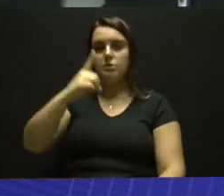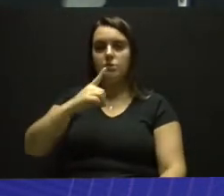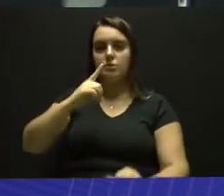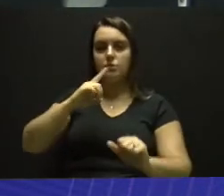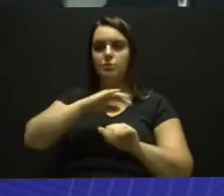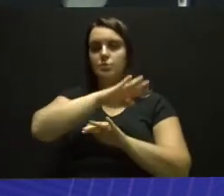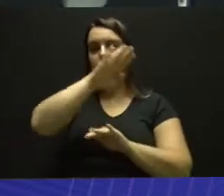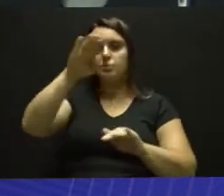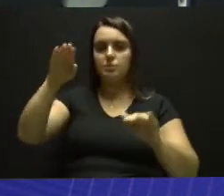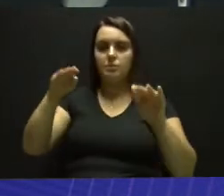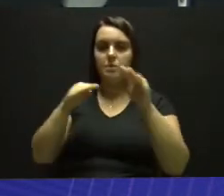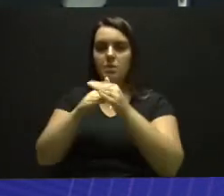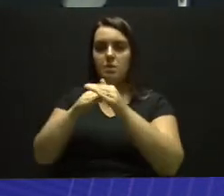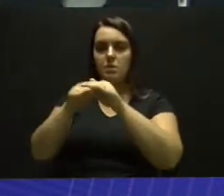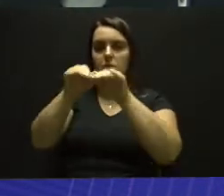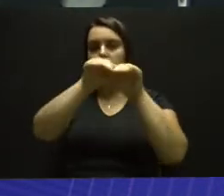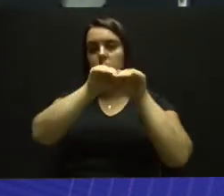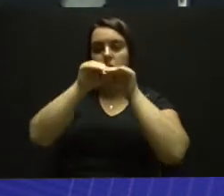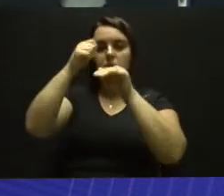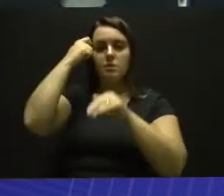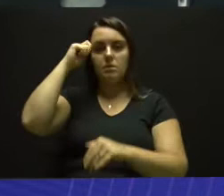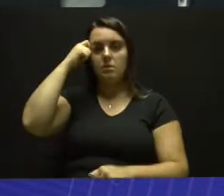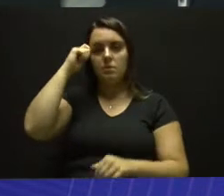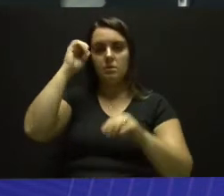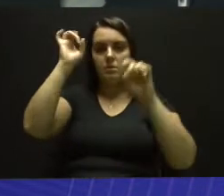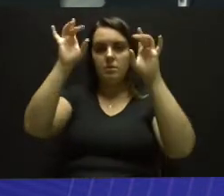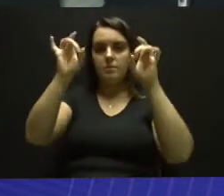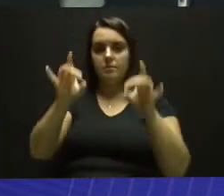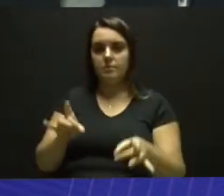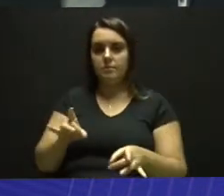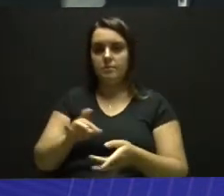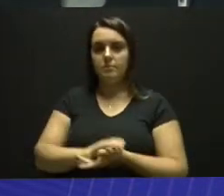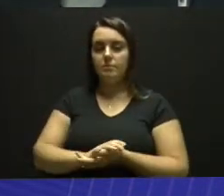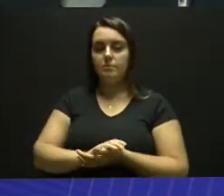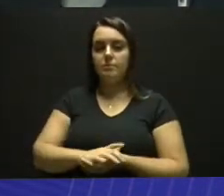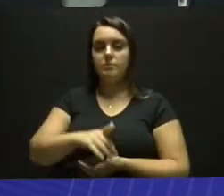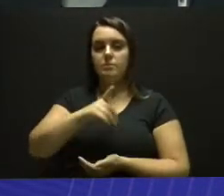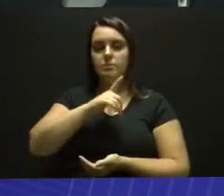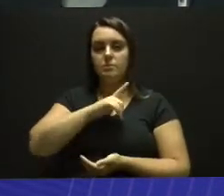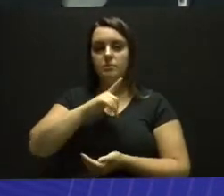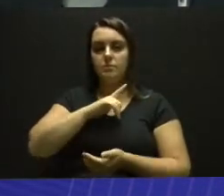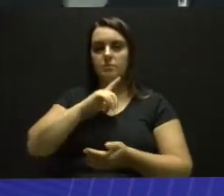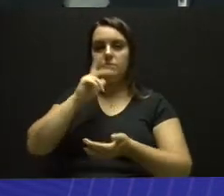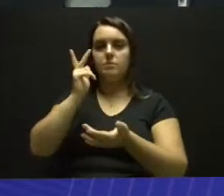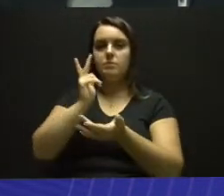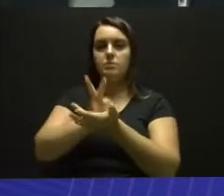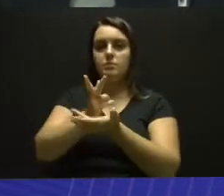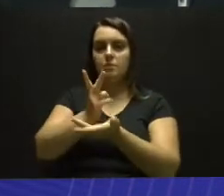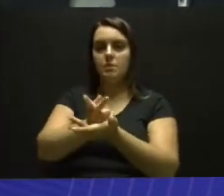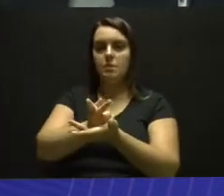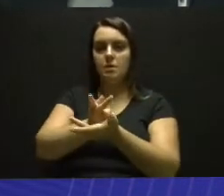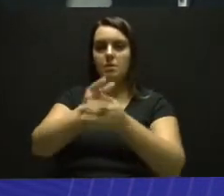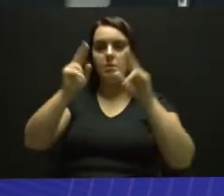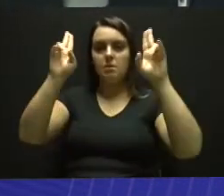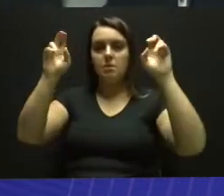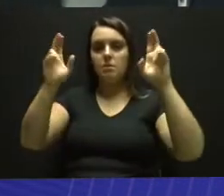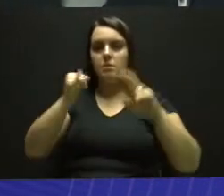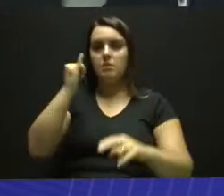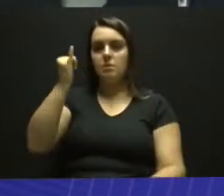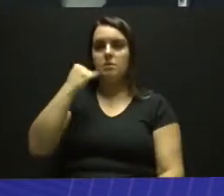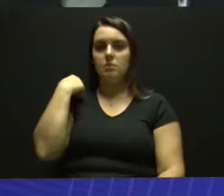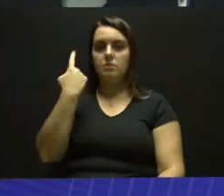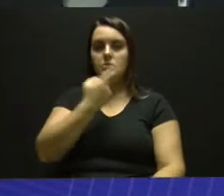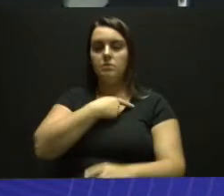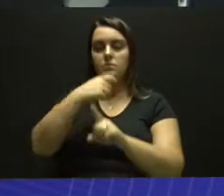de direito à igualdade racial em especial envolvido sempre com causas importantes de nossa